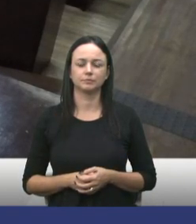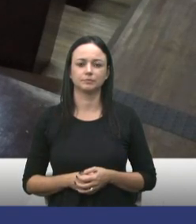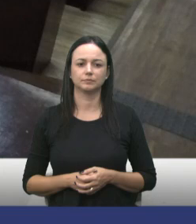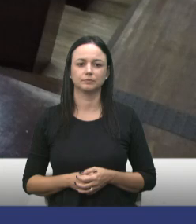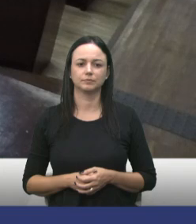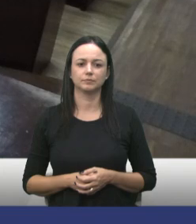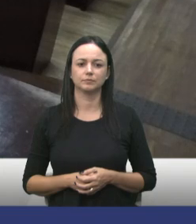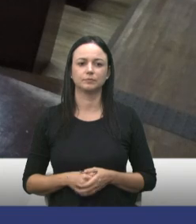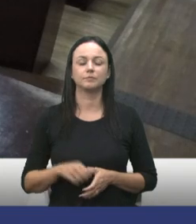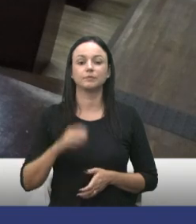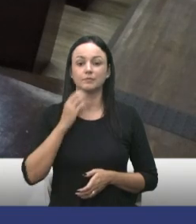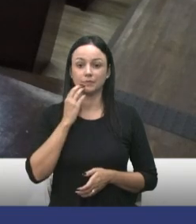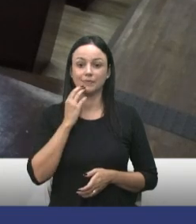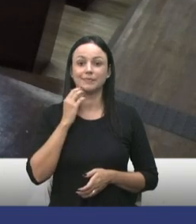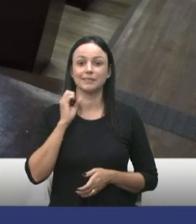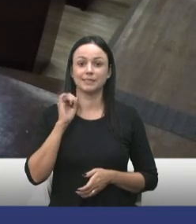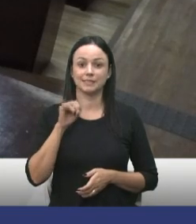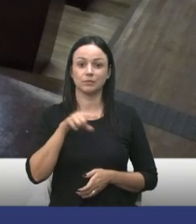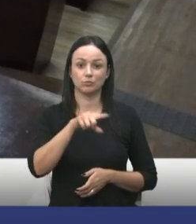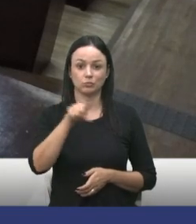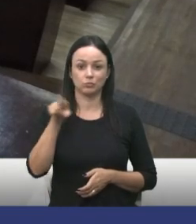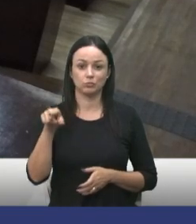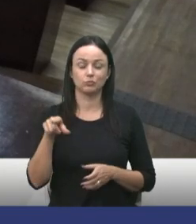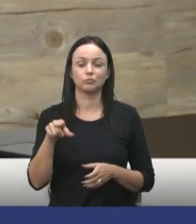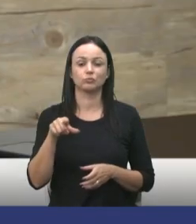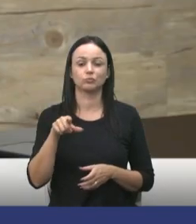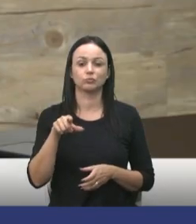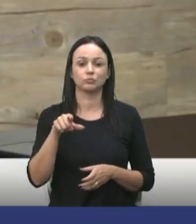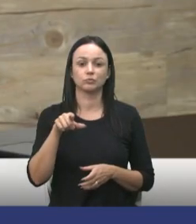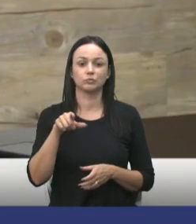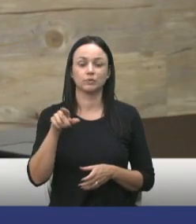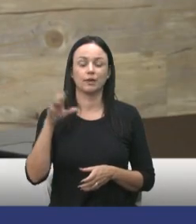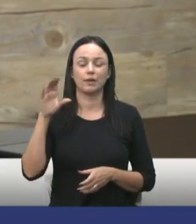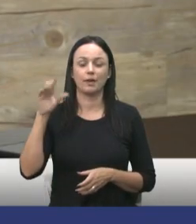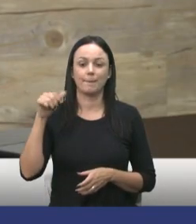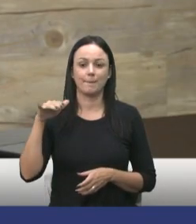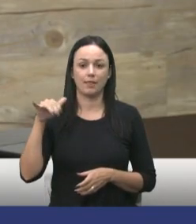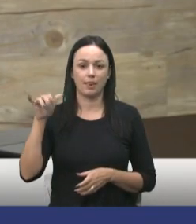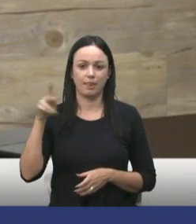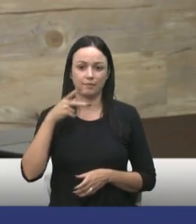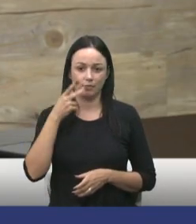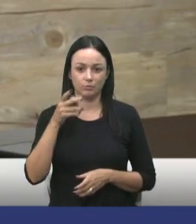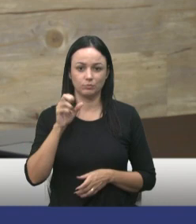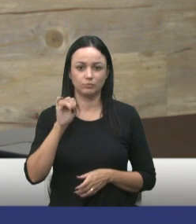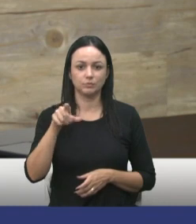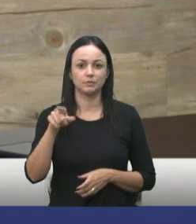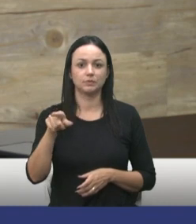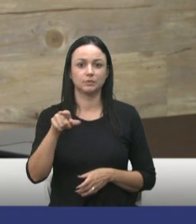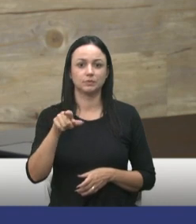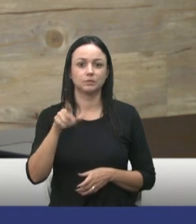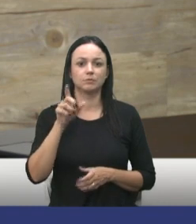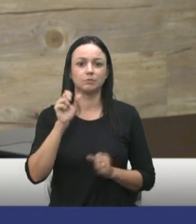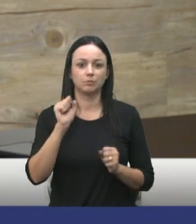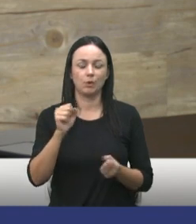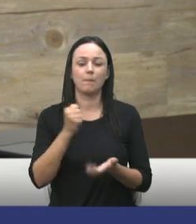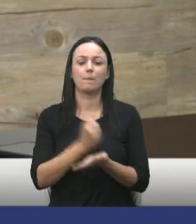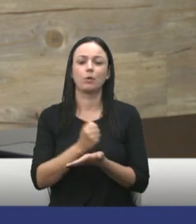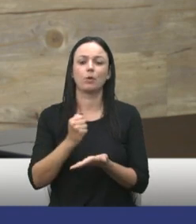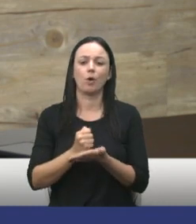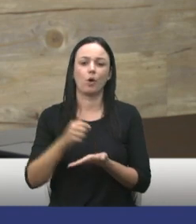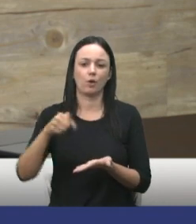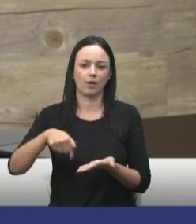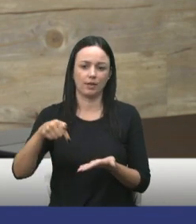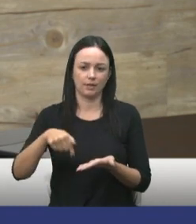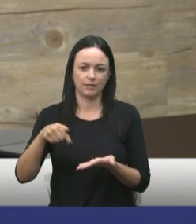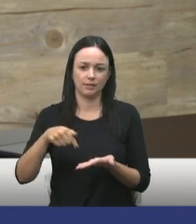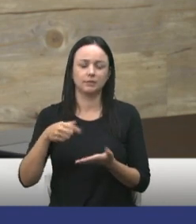Isso. Se todos vocês, o que a Camila está dizendo, né, da mesma maneira que estou te dizendo, você pode protocolizar aqui,